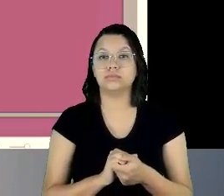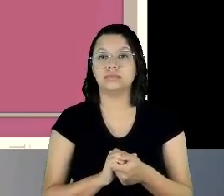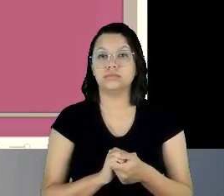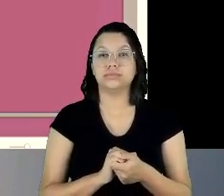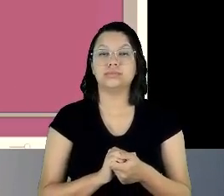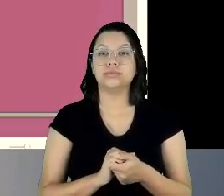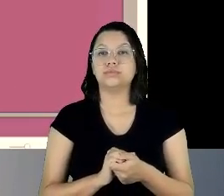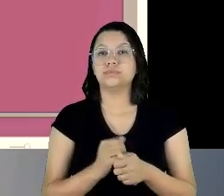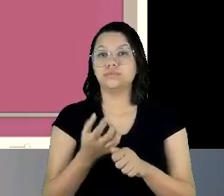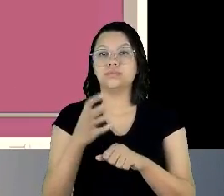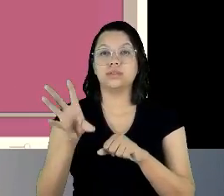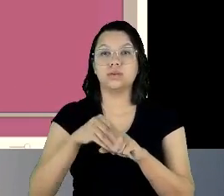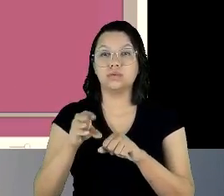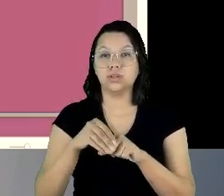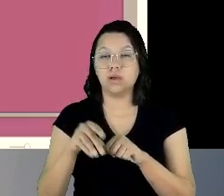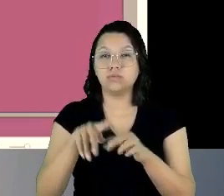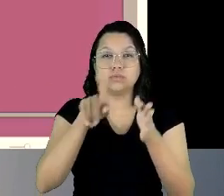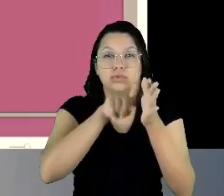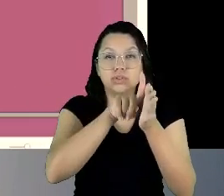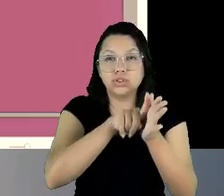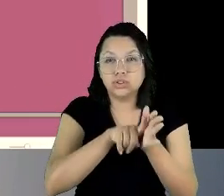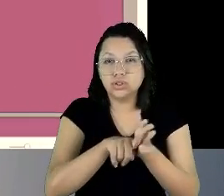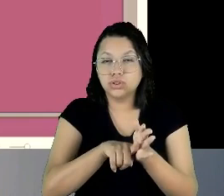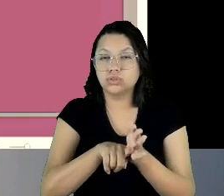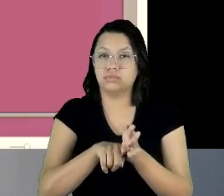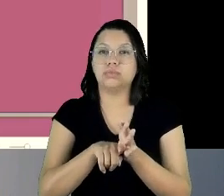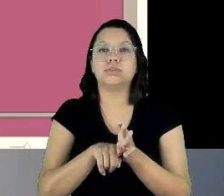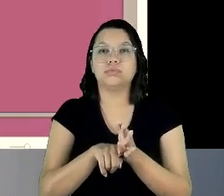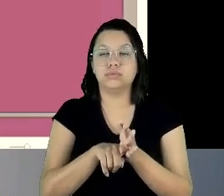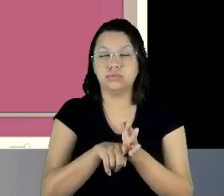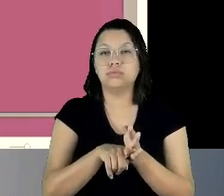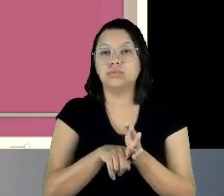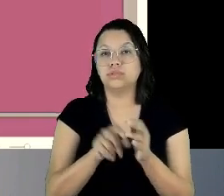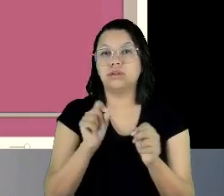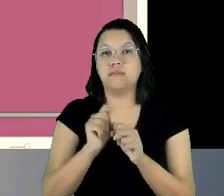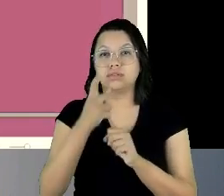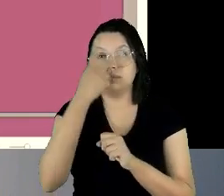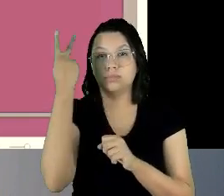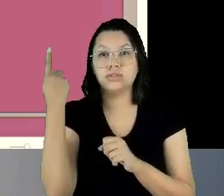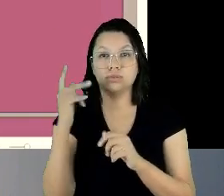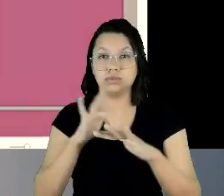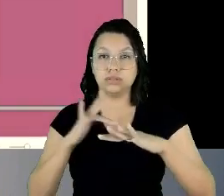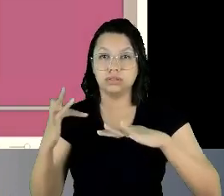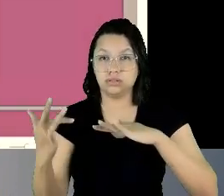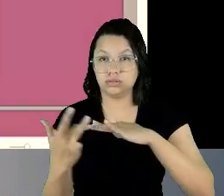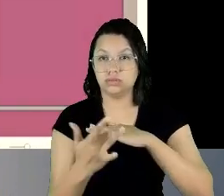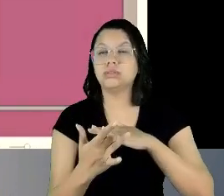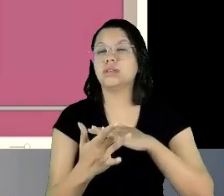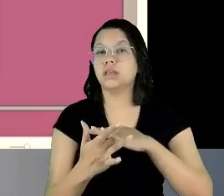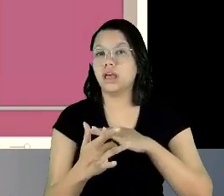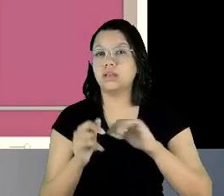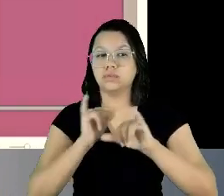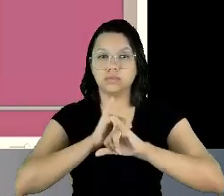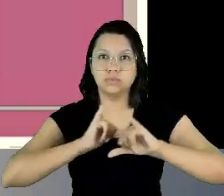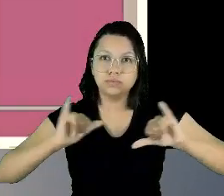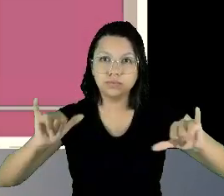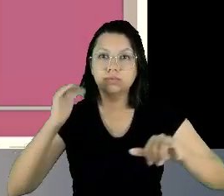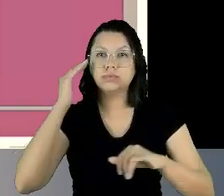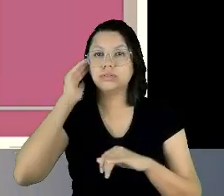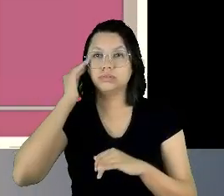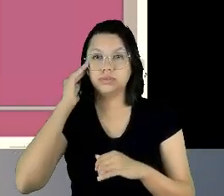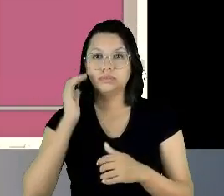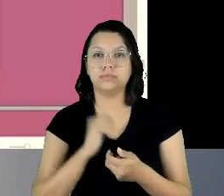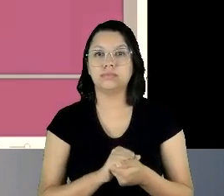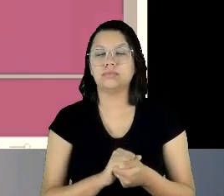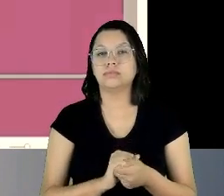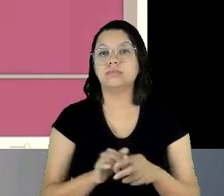desde de conteúdos de quiz, enfim, mecanismos de engajar pessoas nas redes sociais e com campanhas para